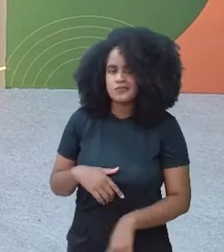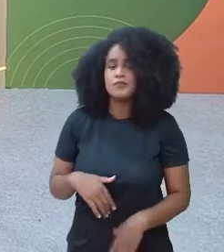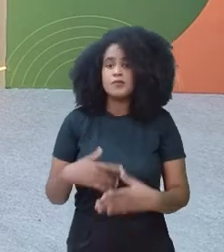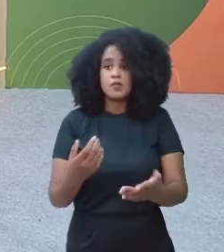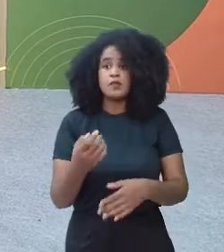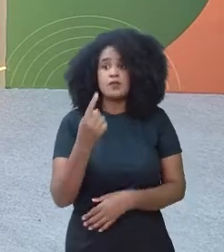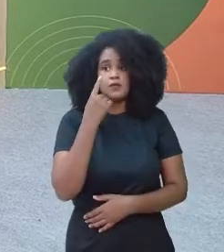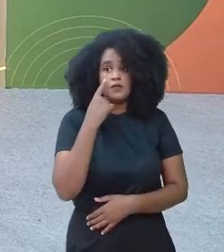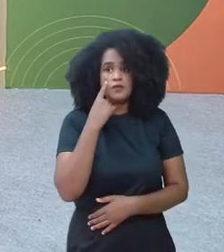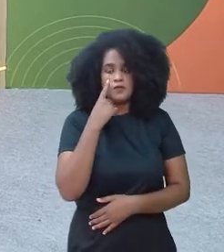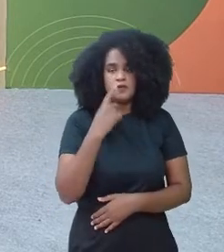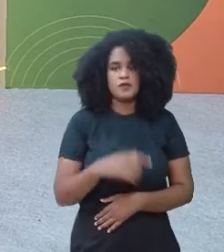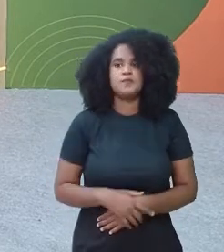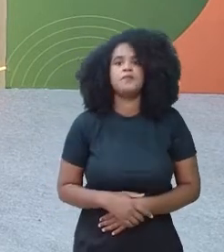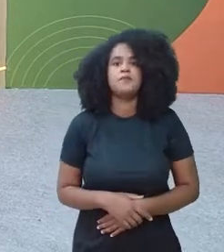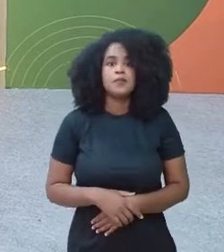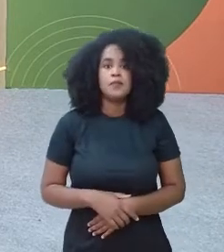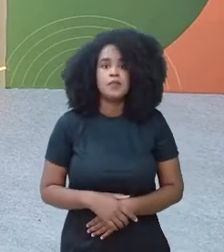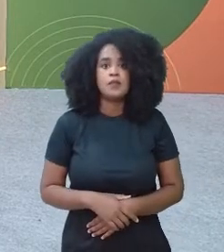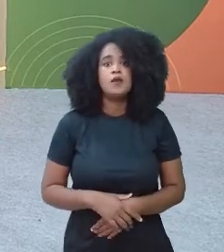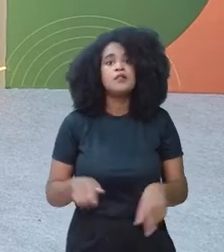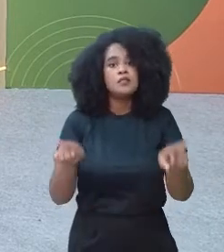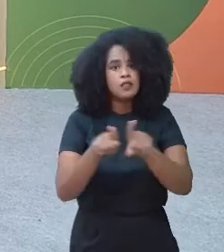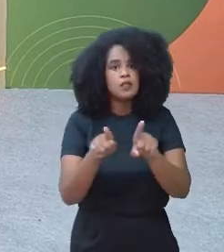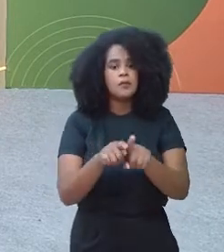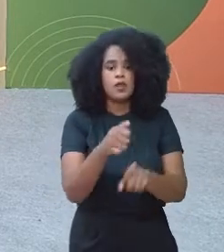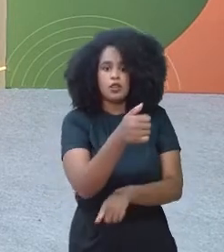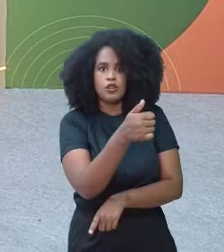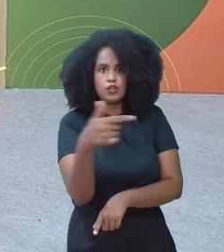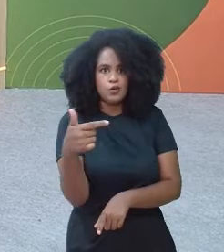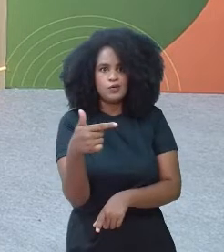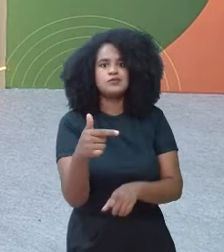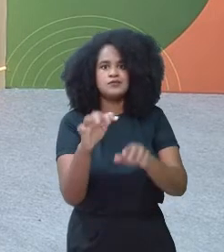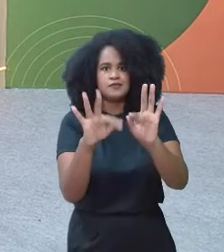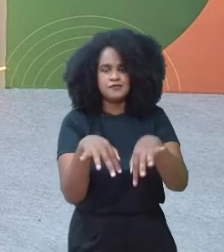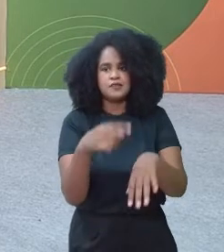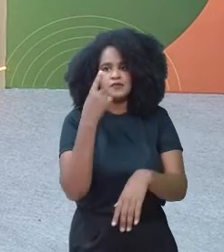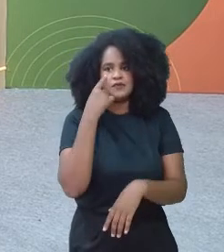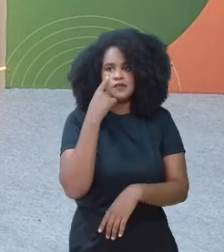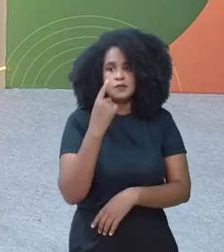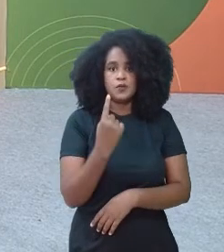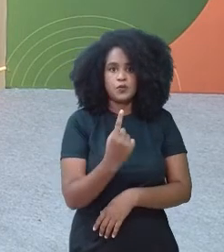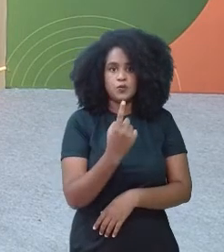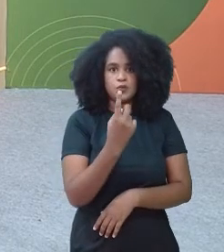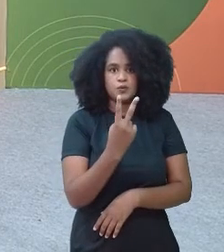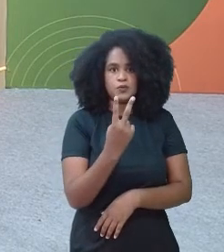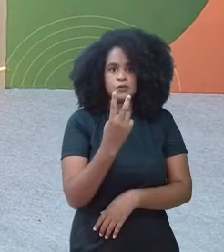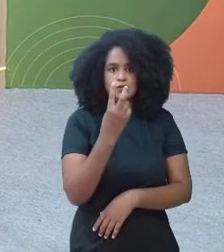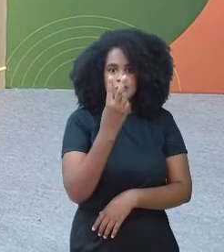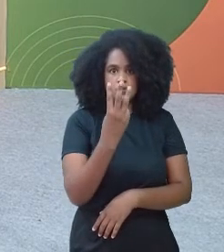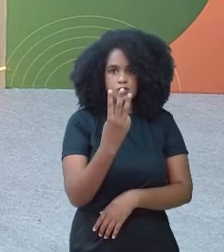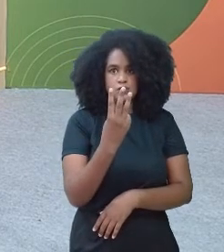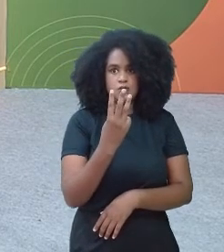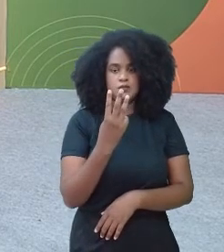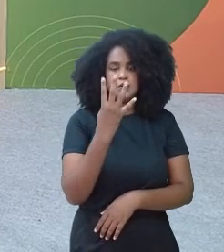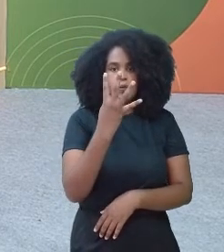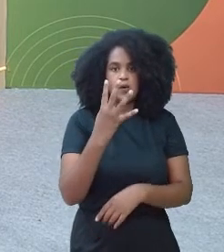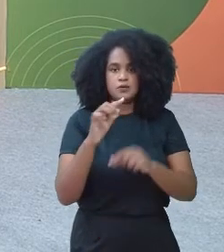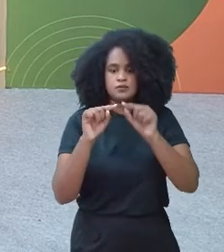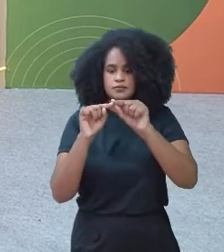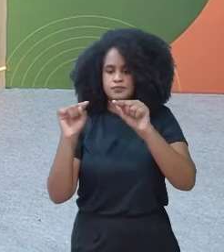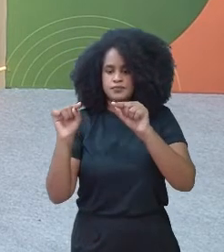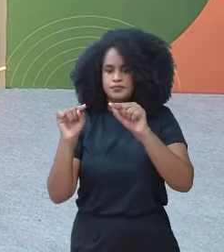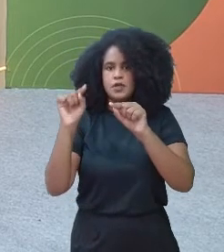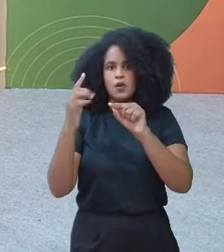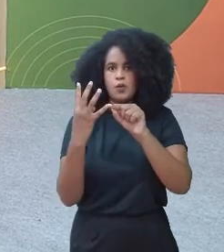próximo, esse perímetro também vai dar 12, né? A gente vai ter, ó, 1, 2, 3, 4. Então, nessa parte de baixo eu tenho